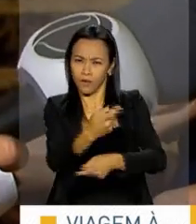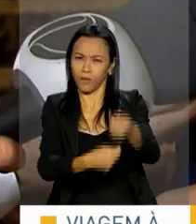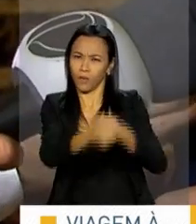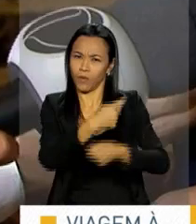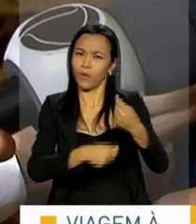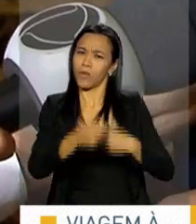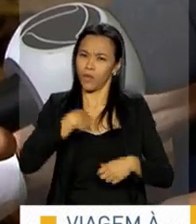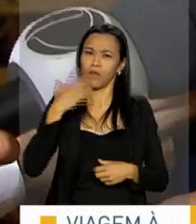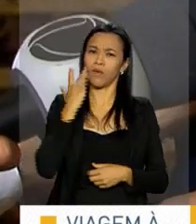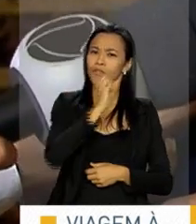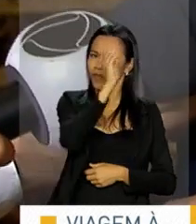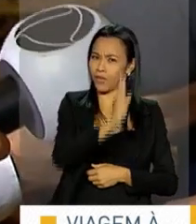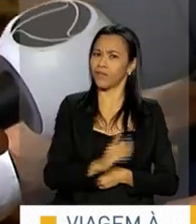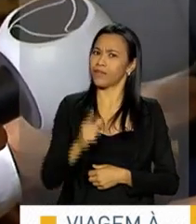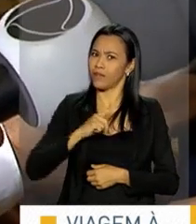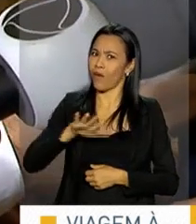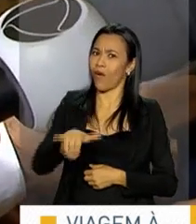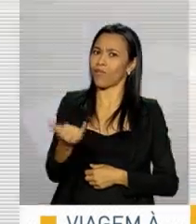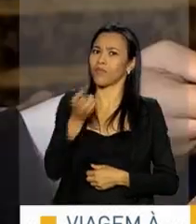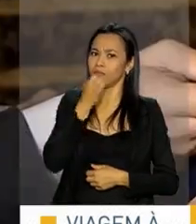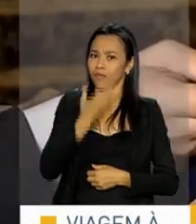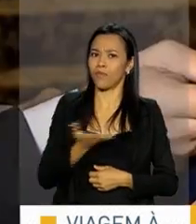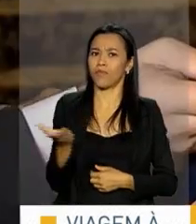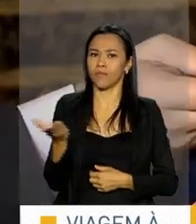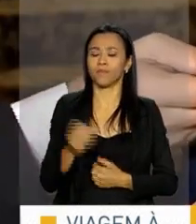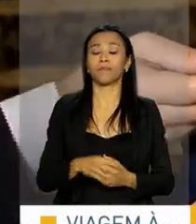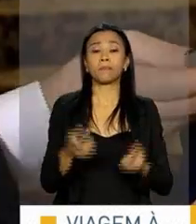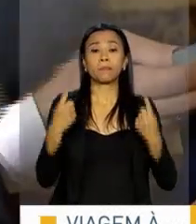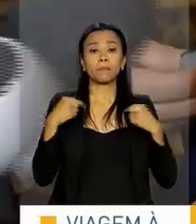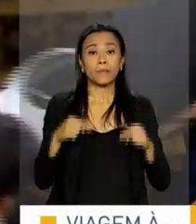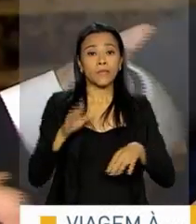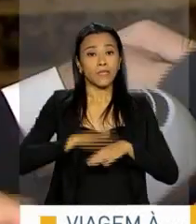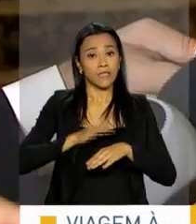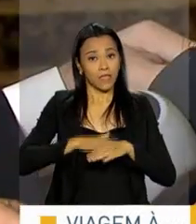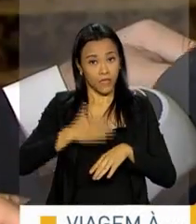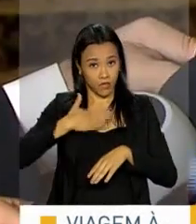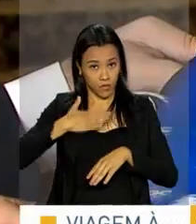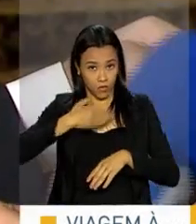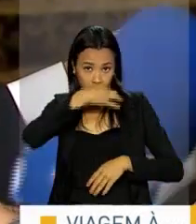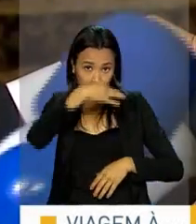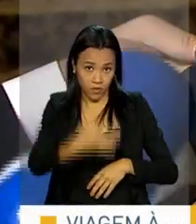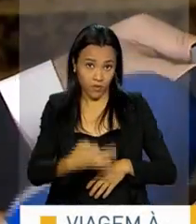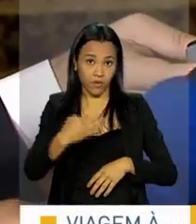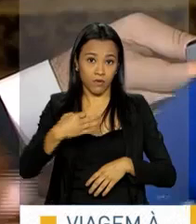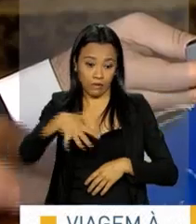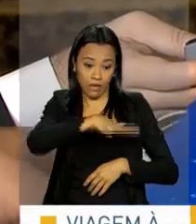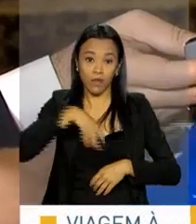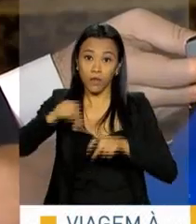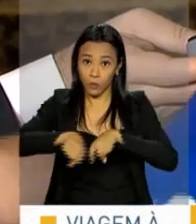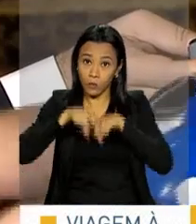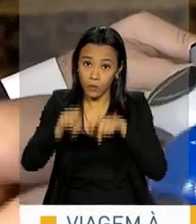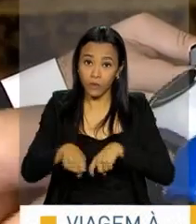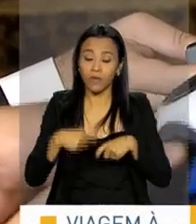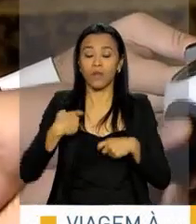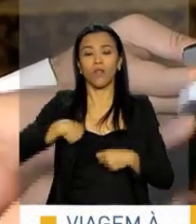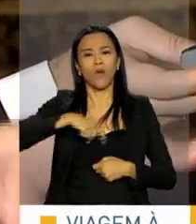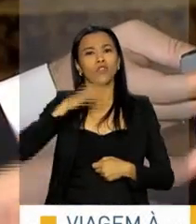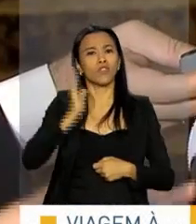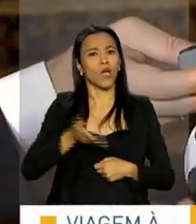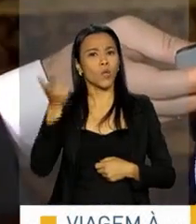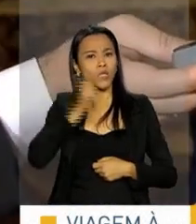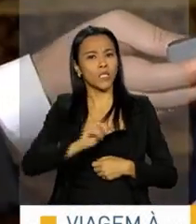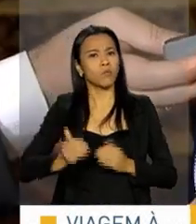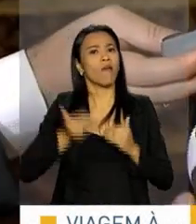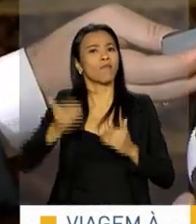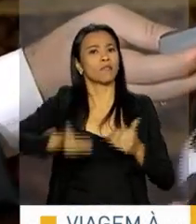Brasil tem muito a ganhar com isso também. Da minha parte, da parte da agricultura, eu acho que nós já avançamos aquilo